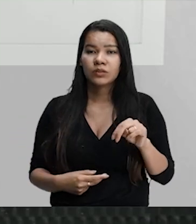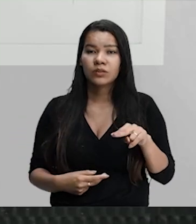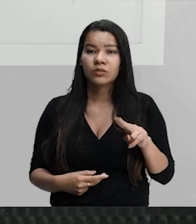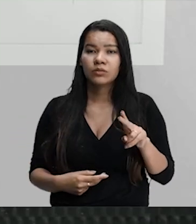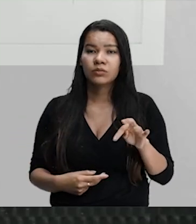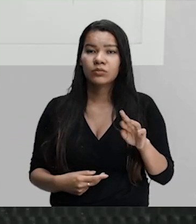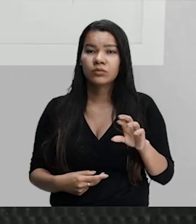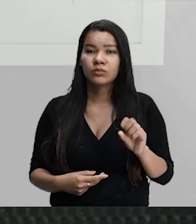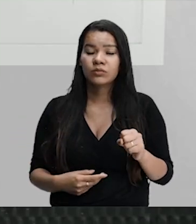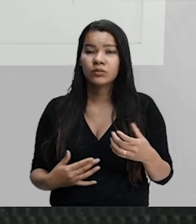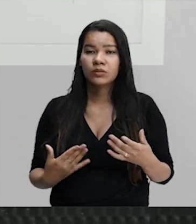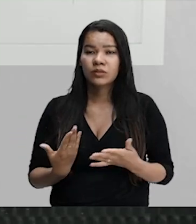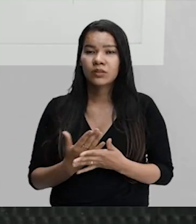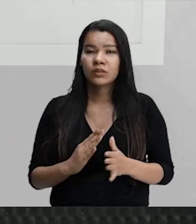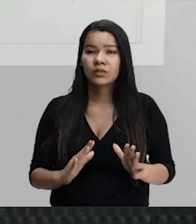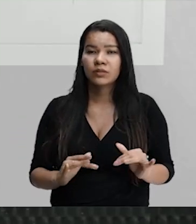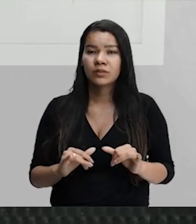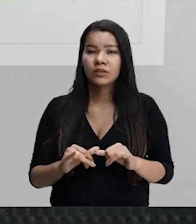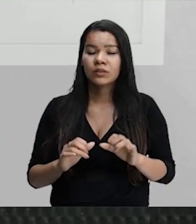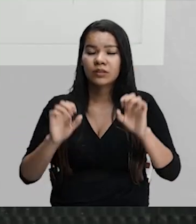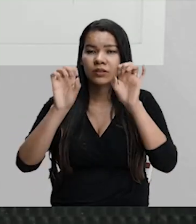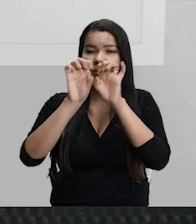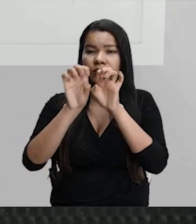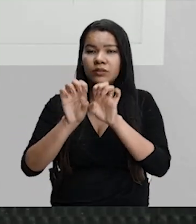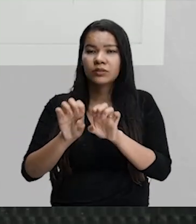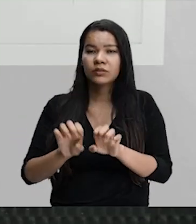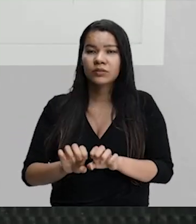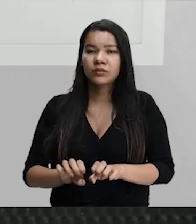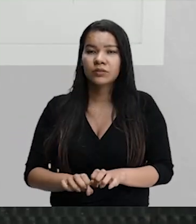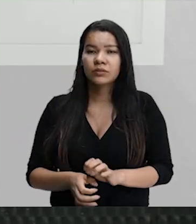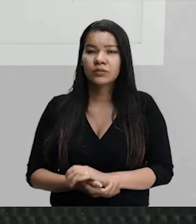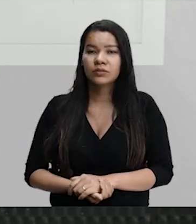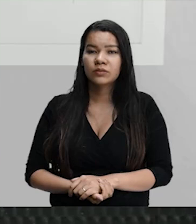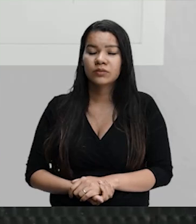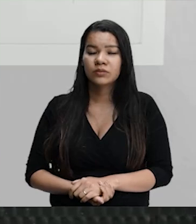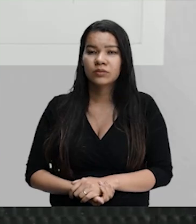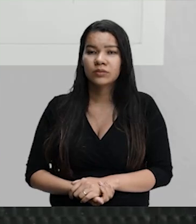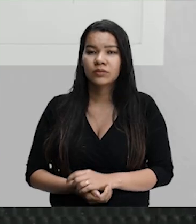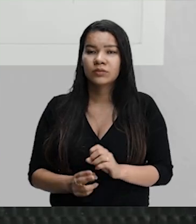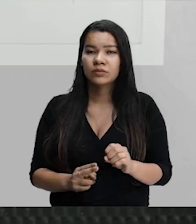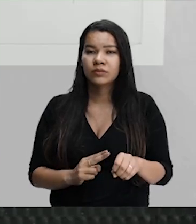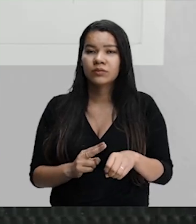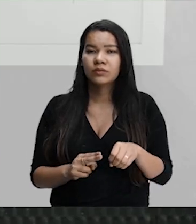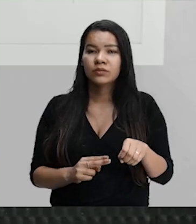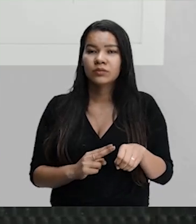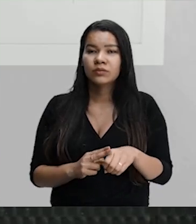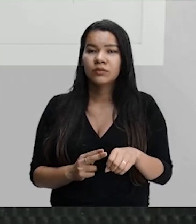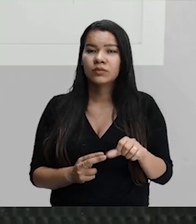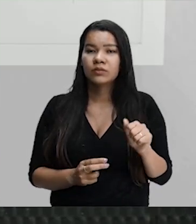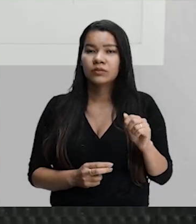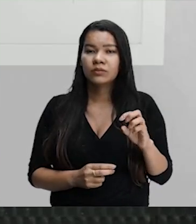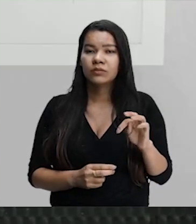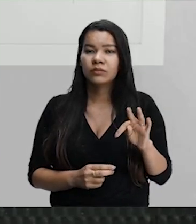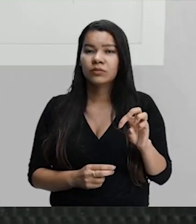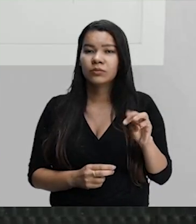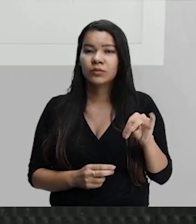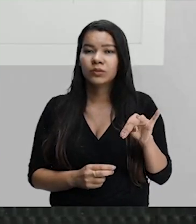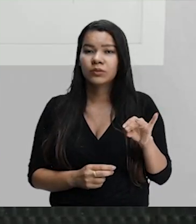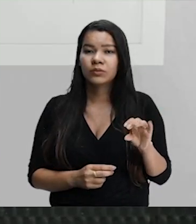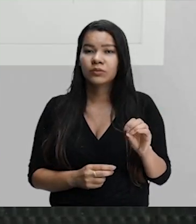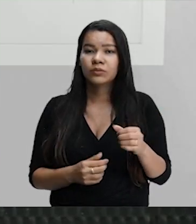elas acabam ficando aqui nessa estrutura, né, do núcleo atômico, elas acabam ficando ali